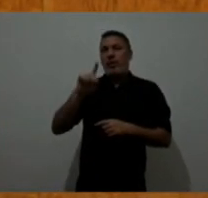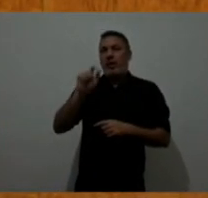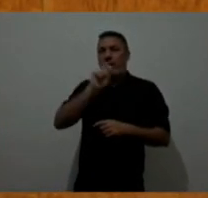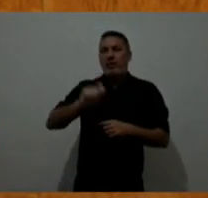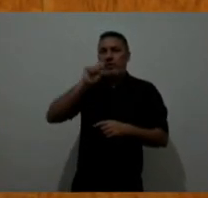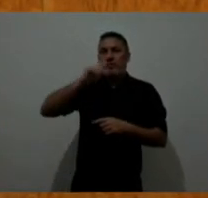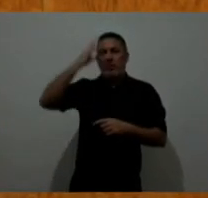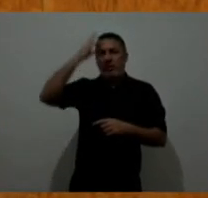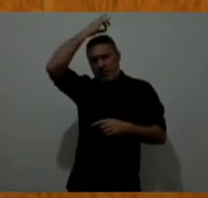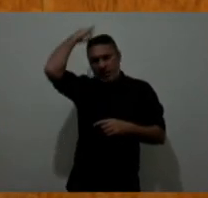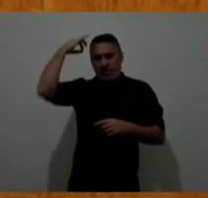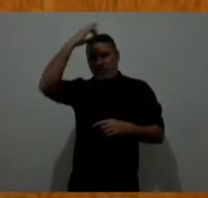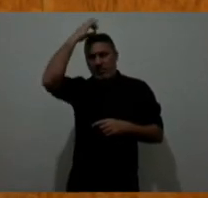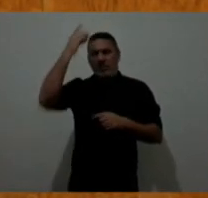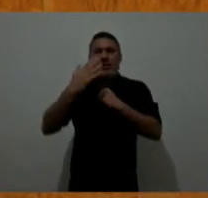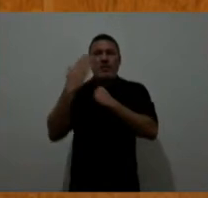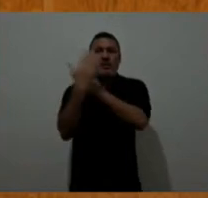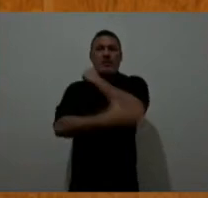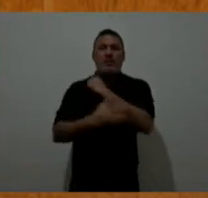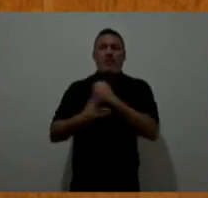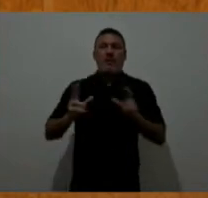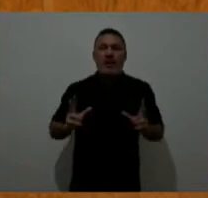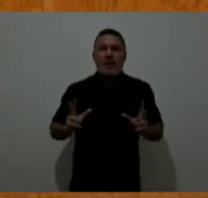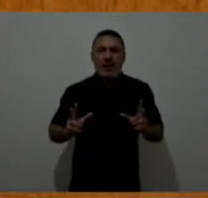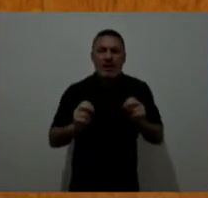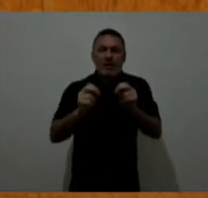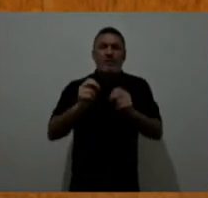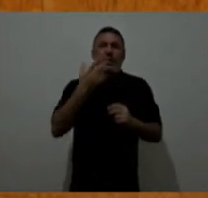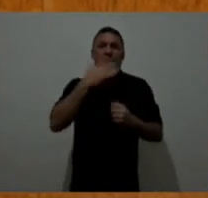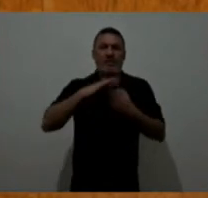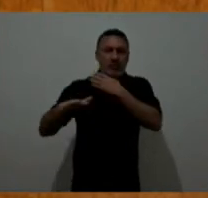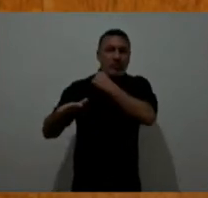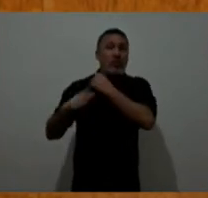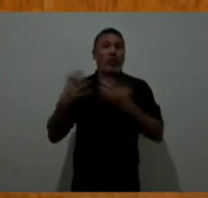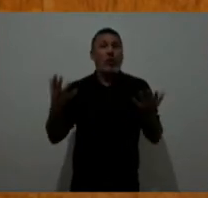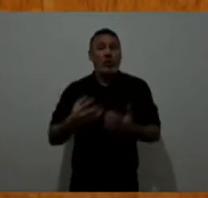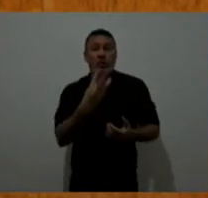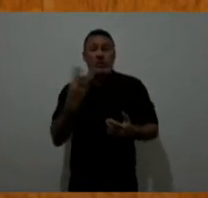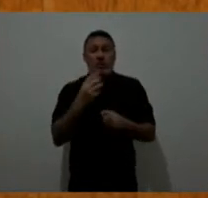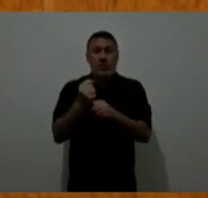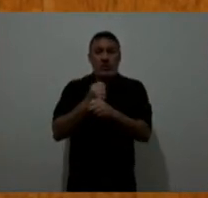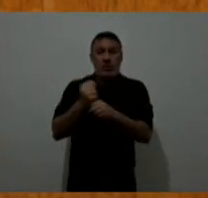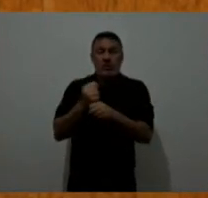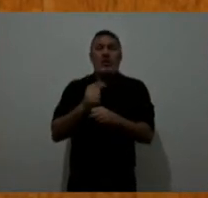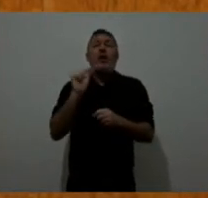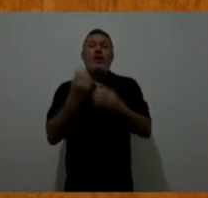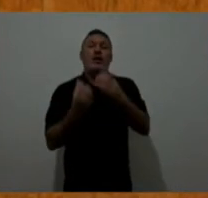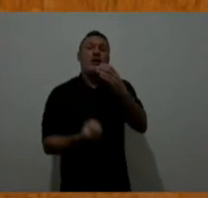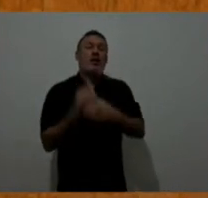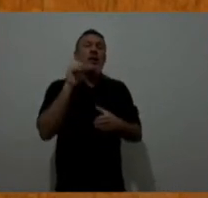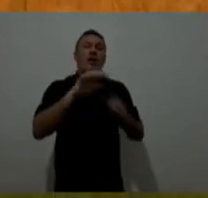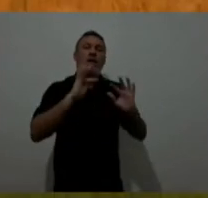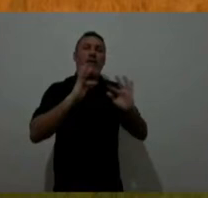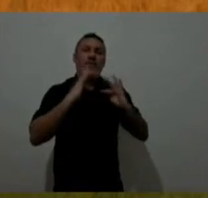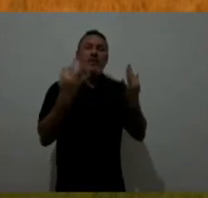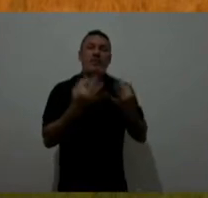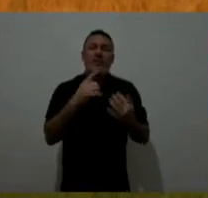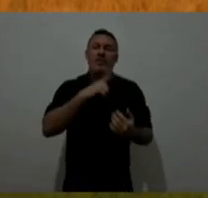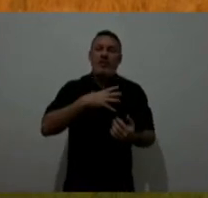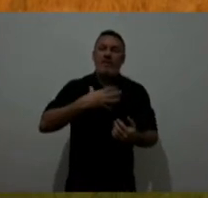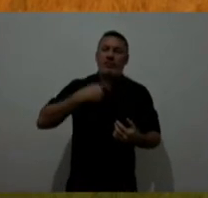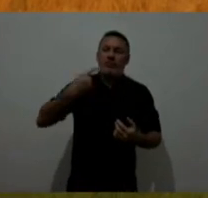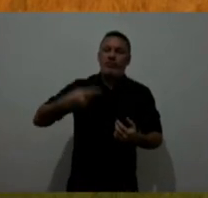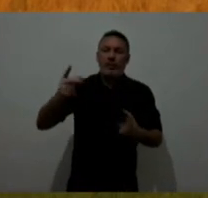33 anos, nasceu da articulação de pais de pacientes oncológicos e de profissionais de saúde do